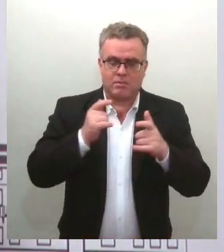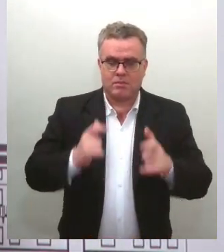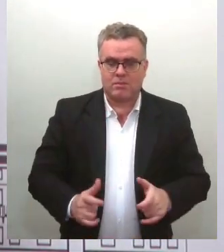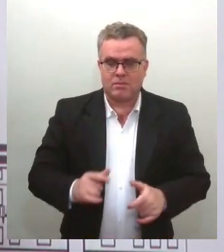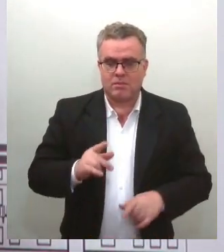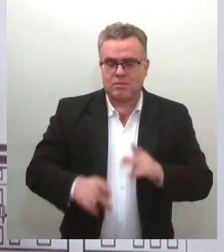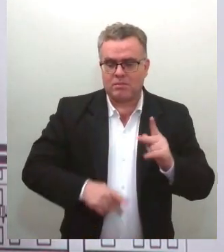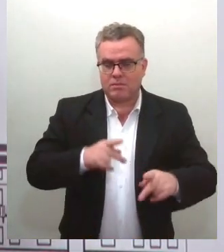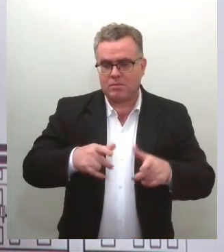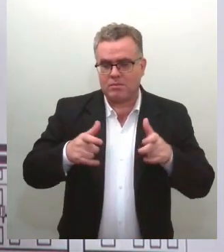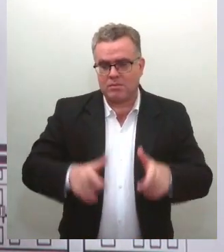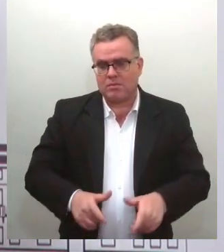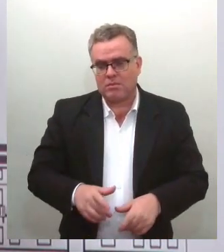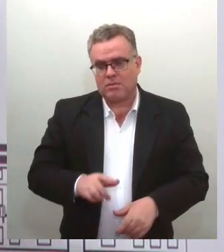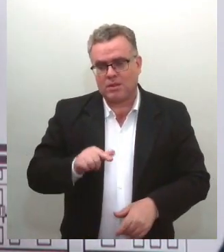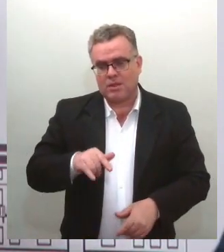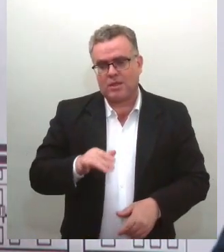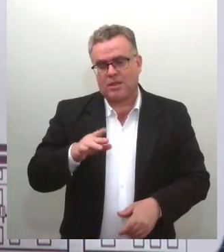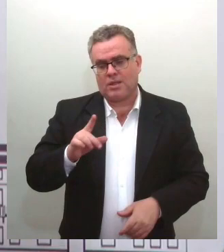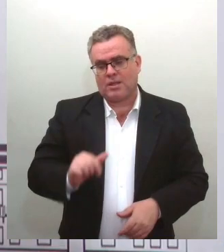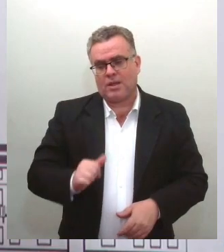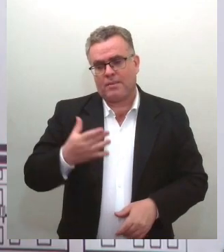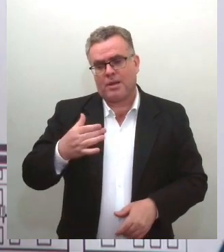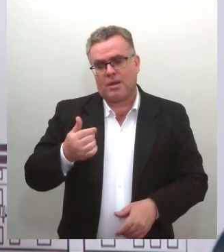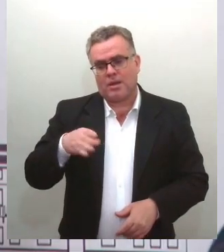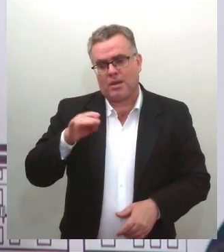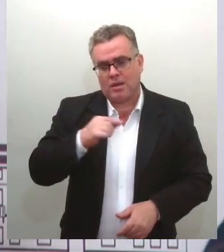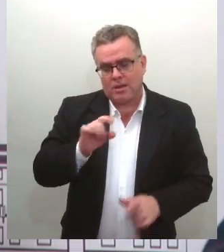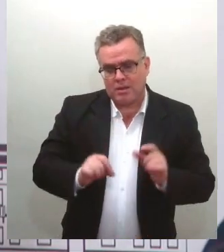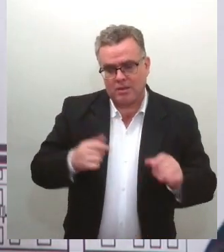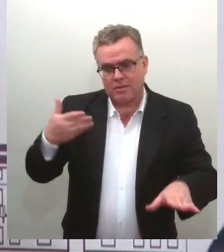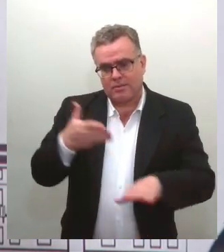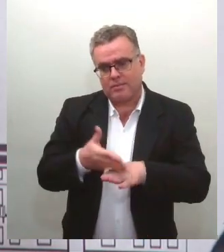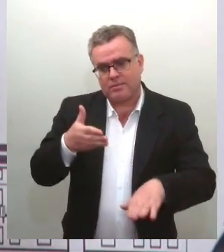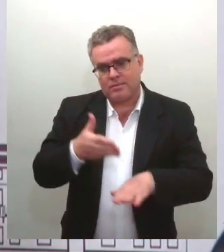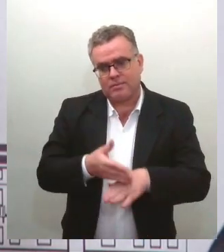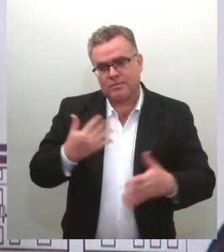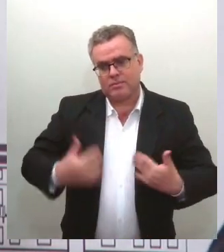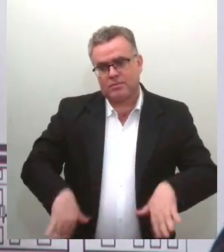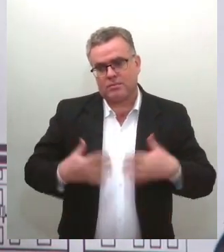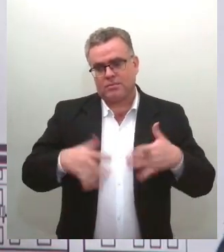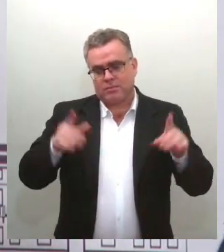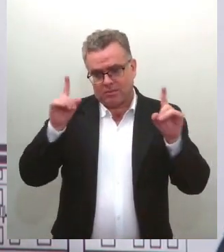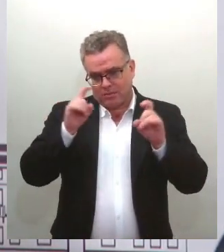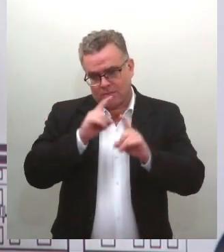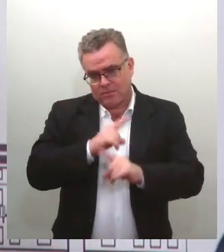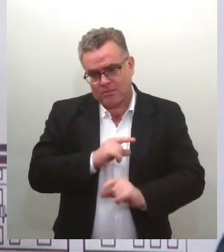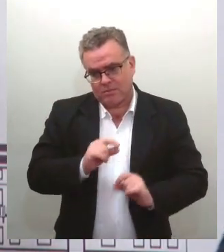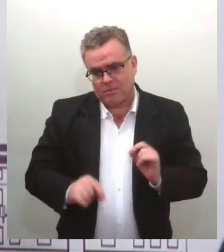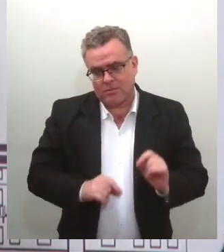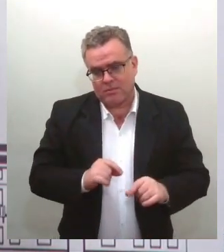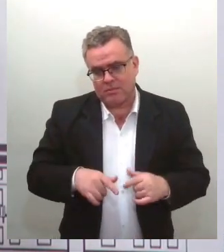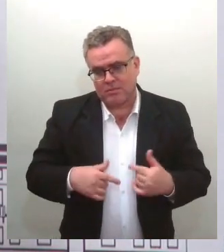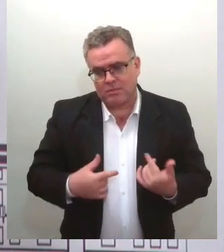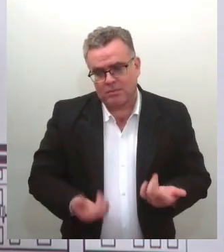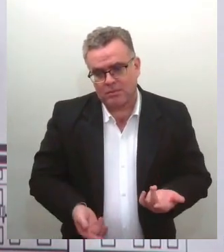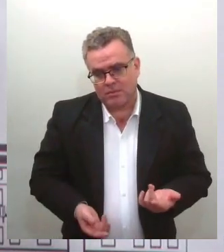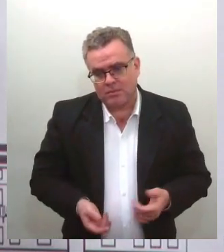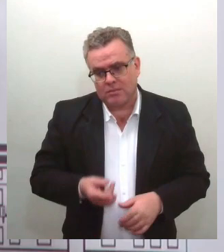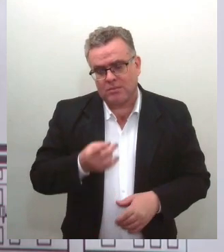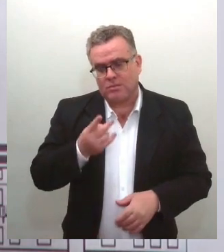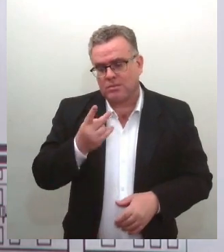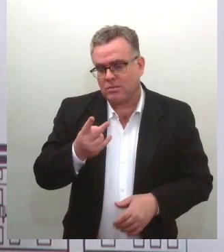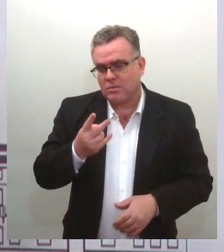rural, e o acesso ao transporte é muito difícil, são duas linhas e que passam, né, em horários